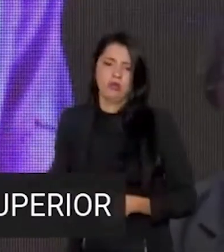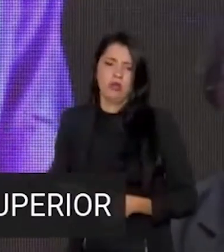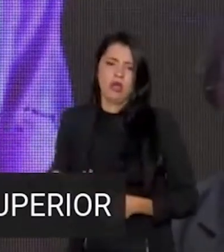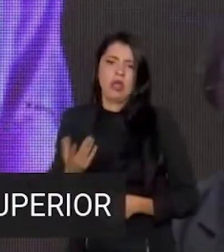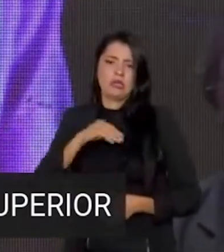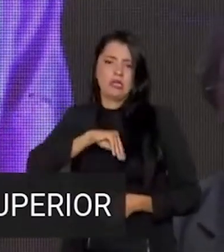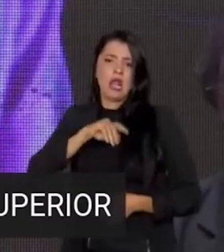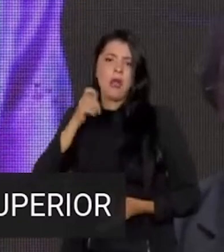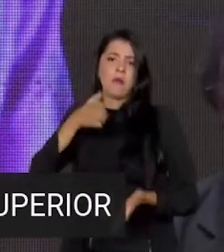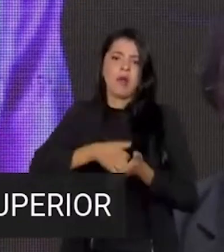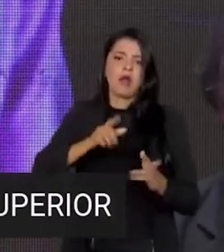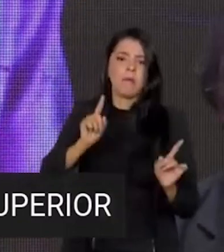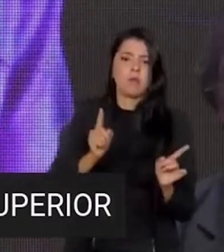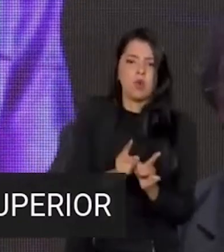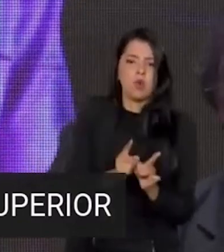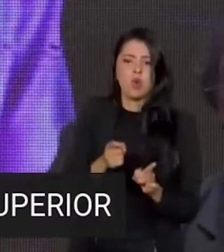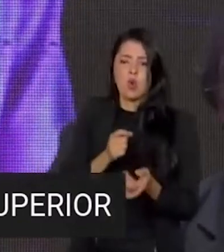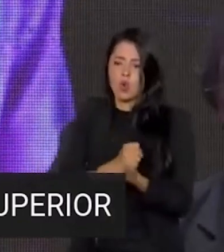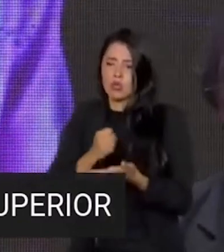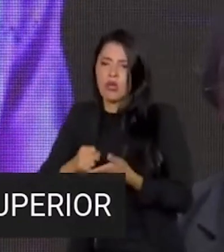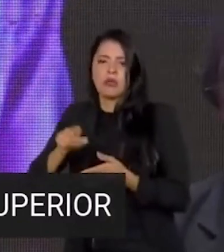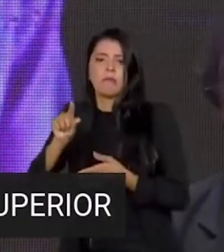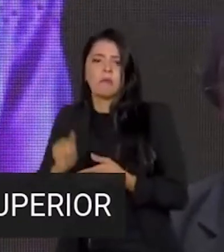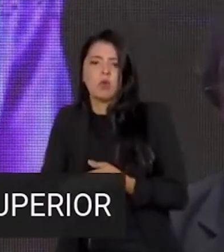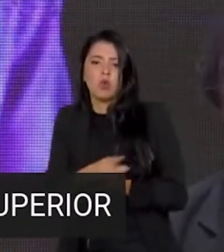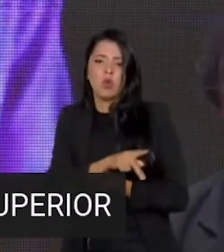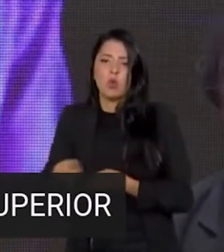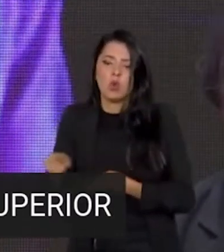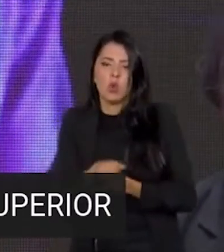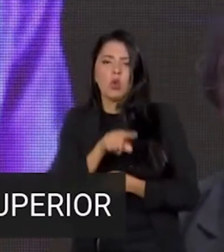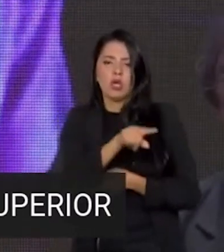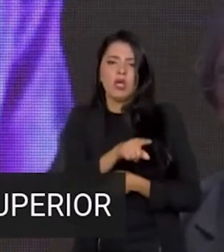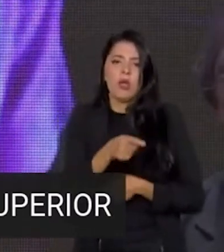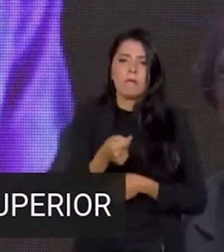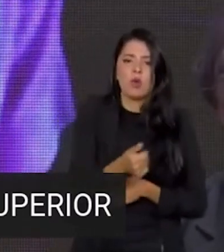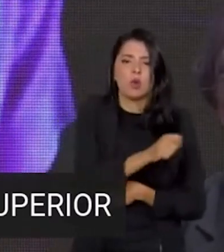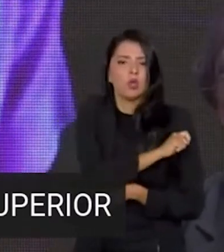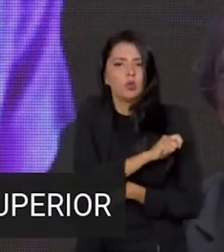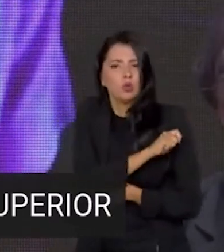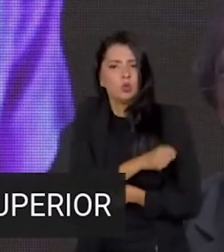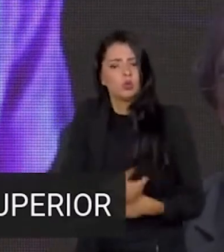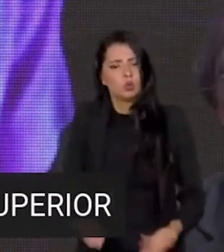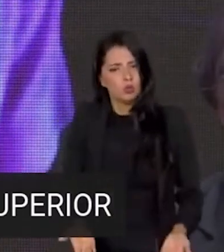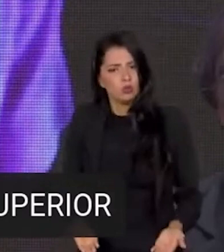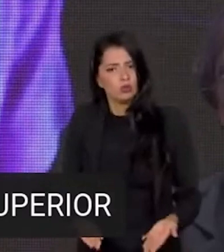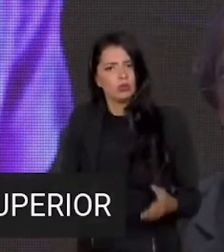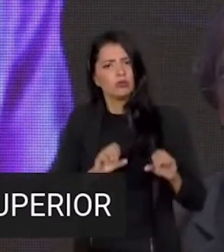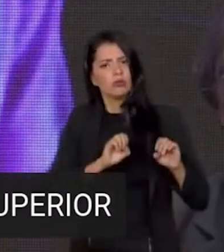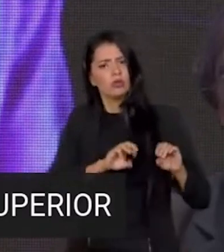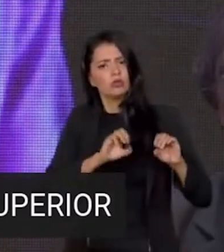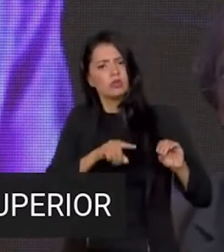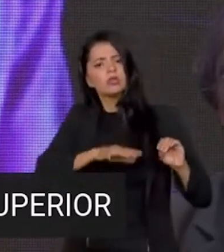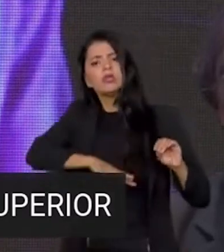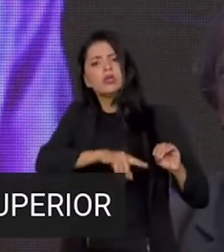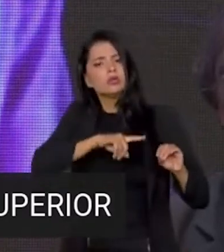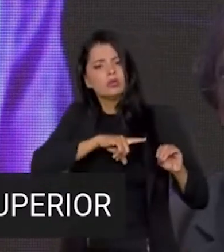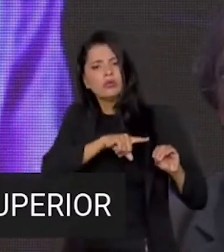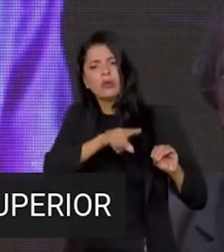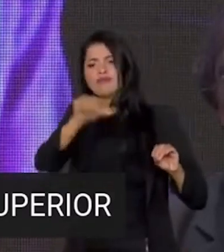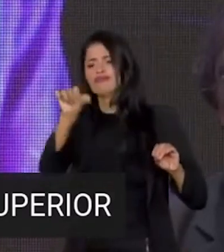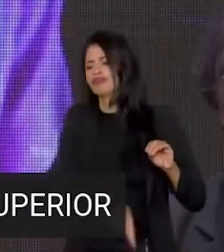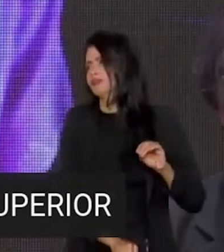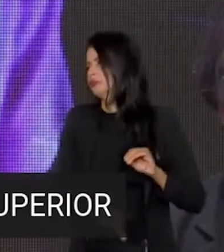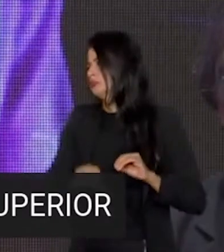salário, você contrata menos professores e tem menos alunos. E o ensino é de pior